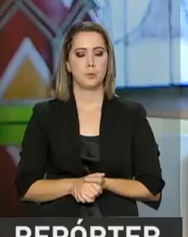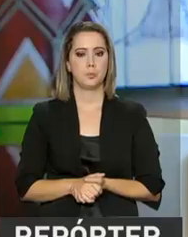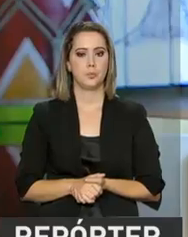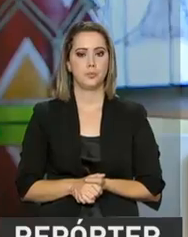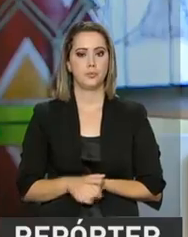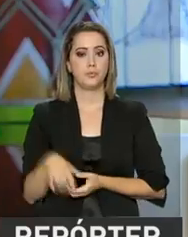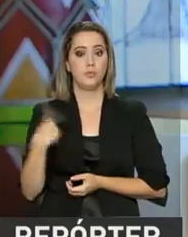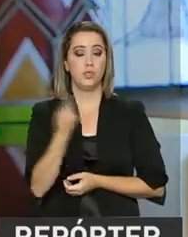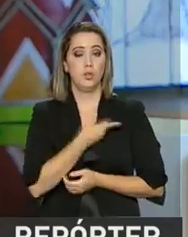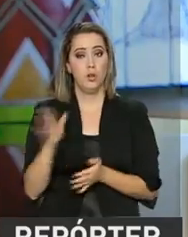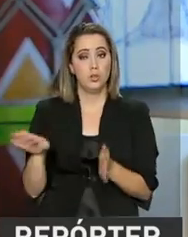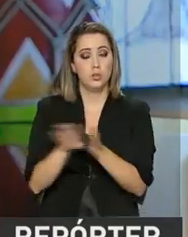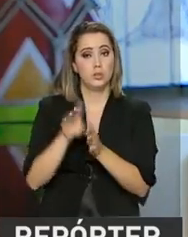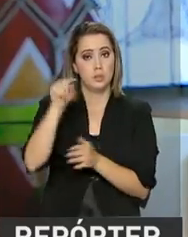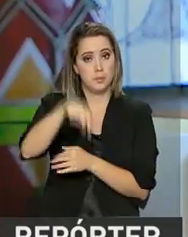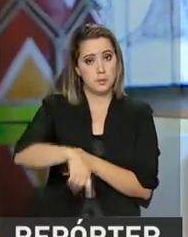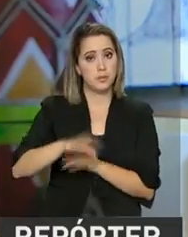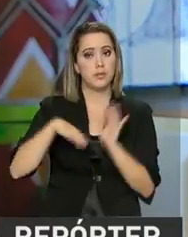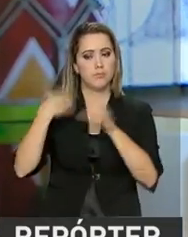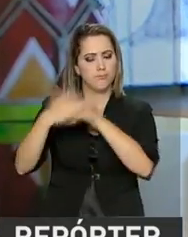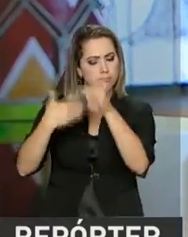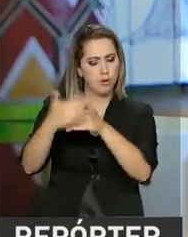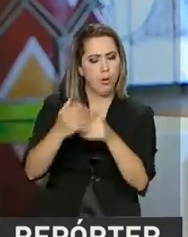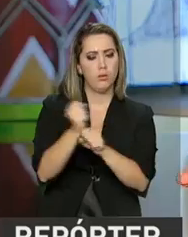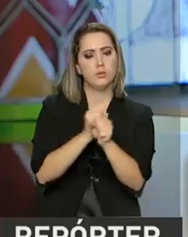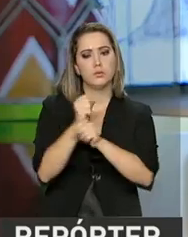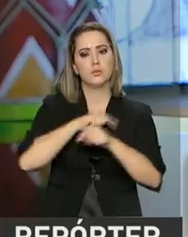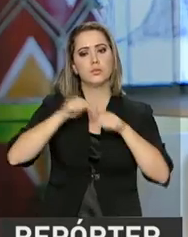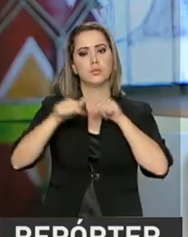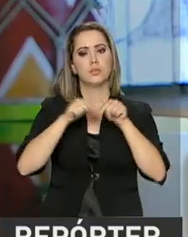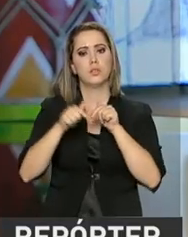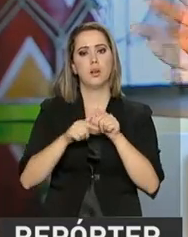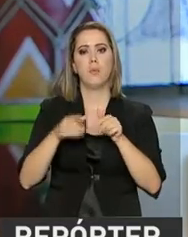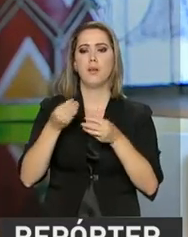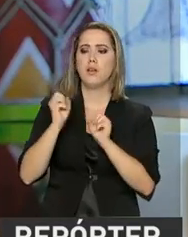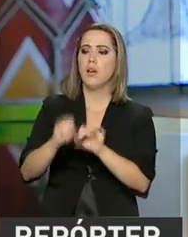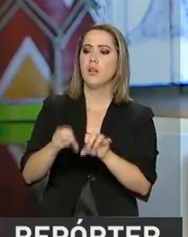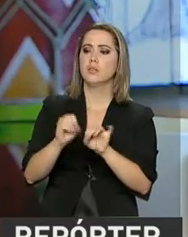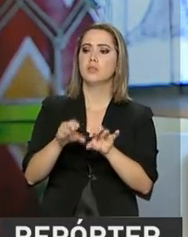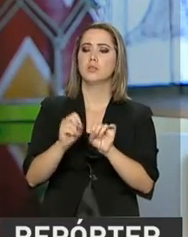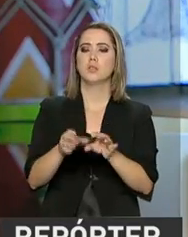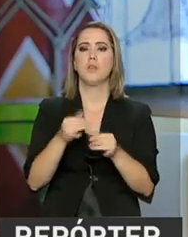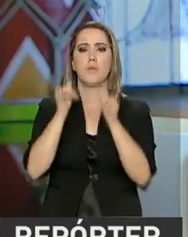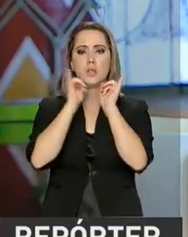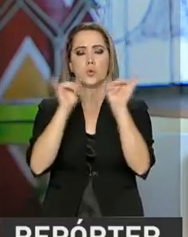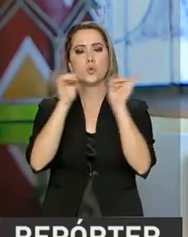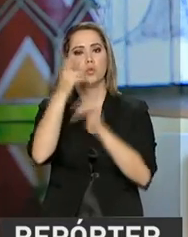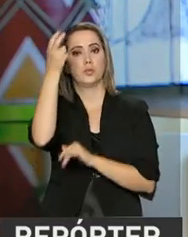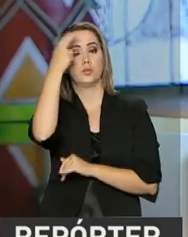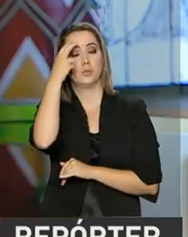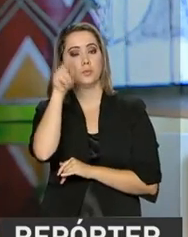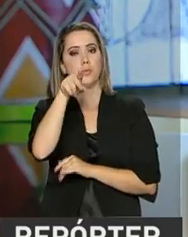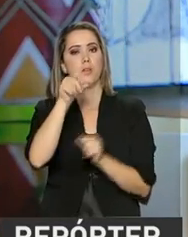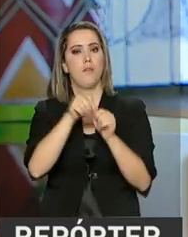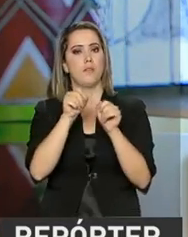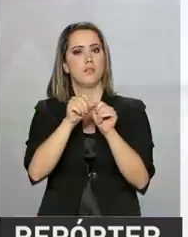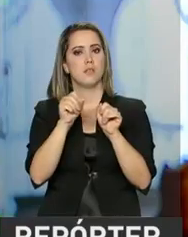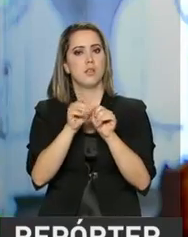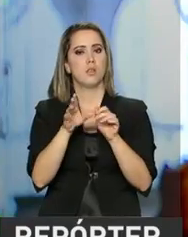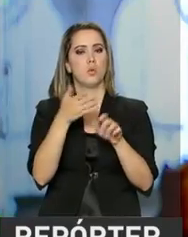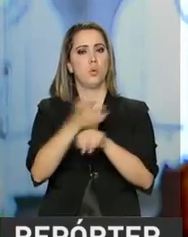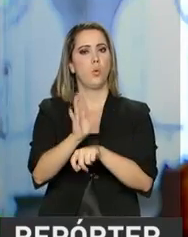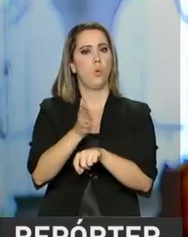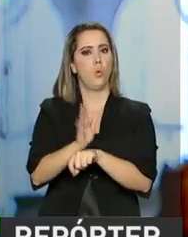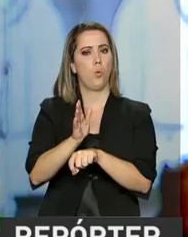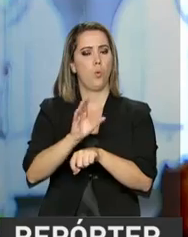A gente vem aqui ao longo desses anos em Arco Verde, trabalhando, formando pessoas, divulgando a cultura, fazendo oficinas.